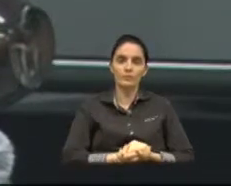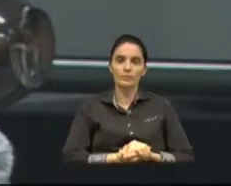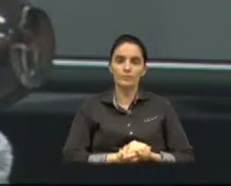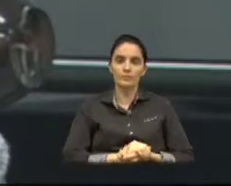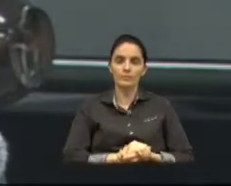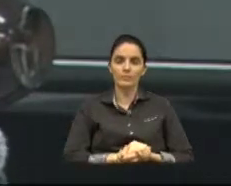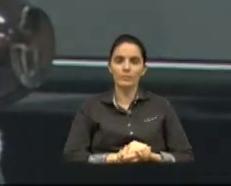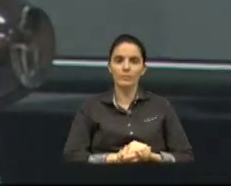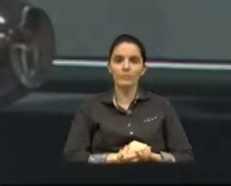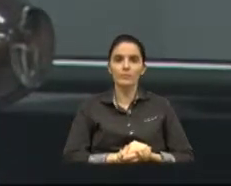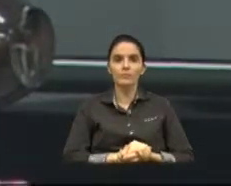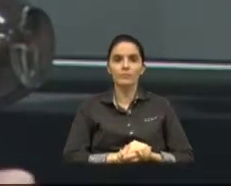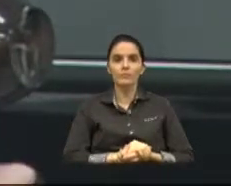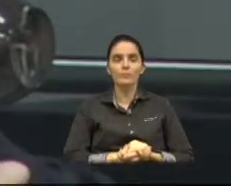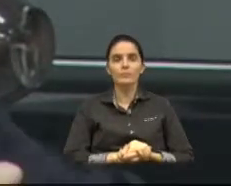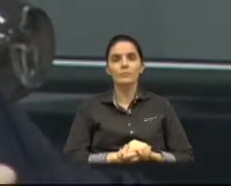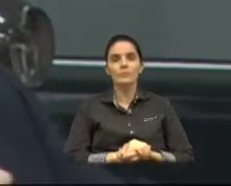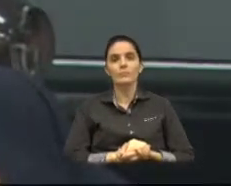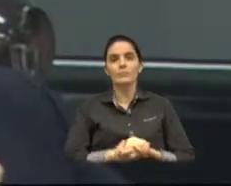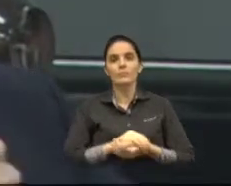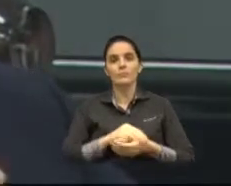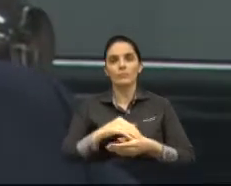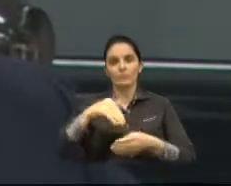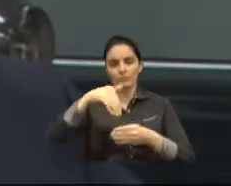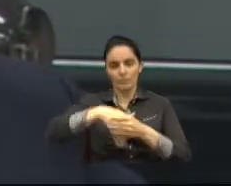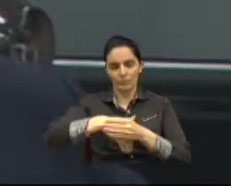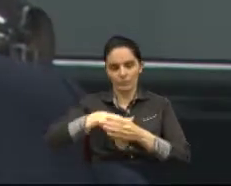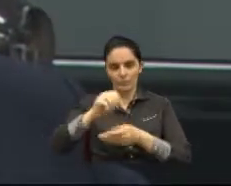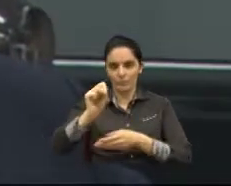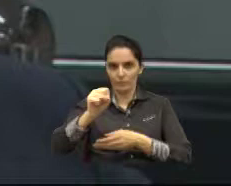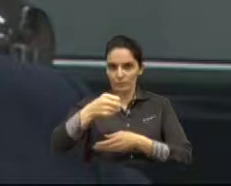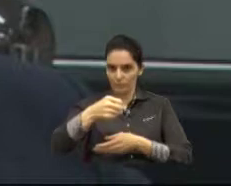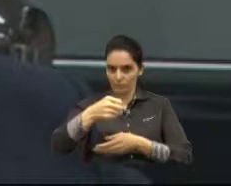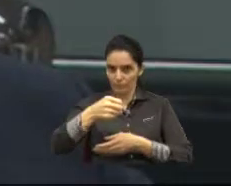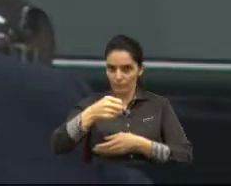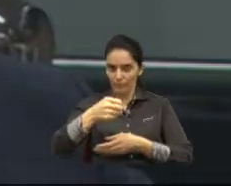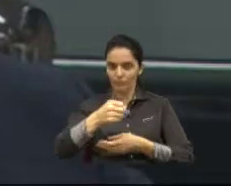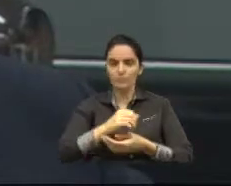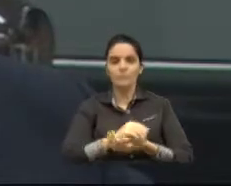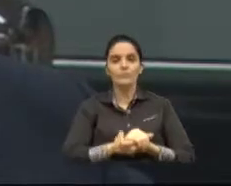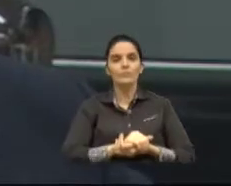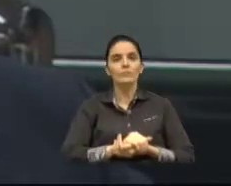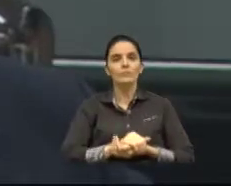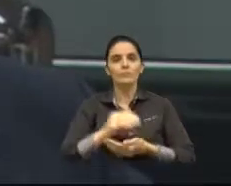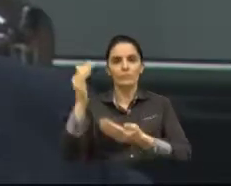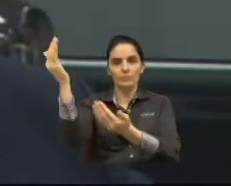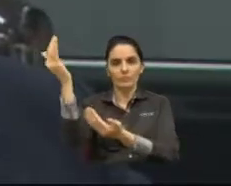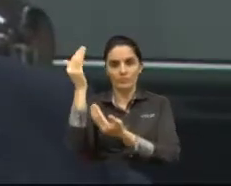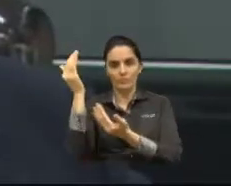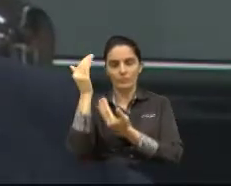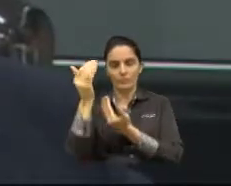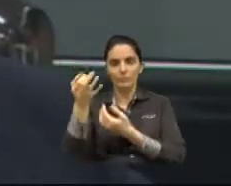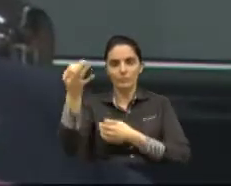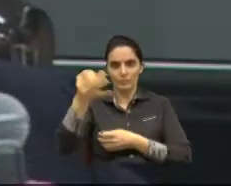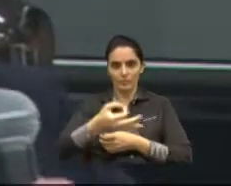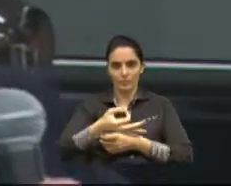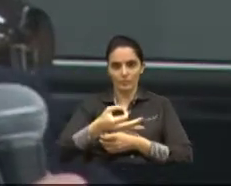amigos vereadores, nobres vereadores, que votem a favor para que nós possamos fazer essa homenagem justa